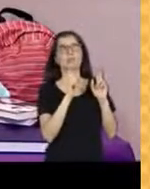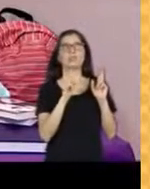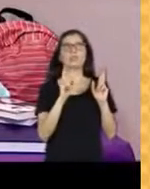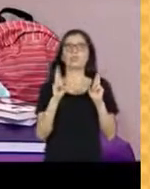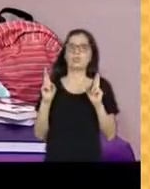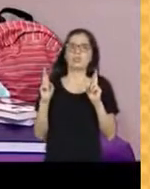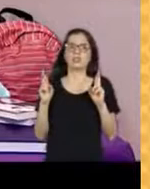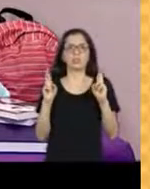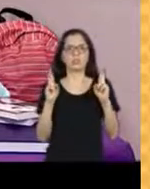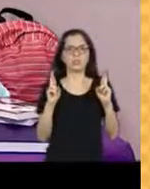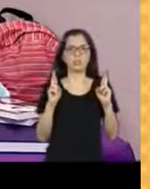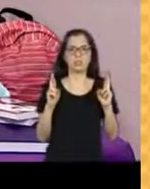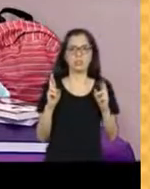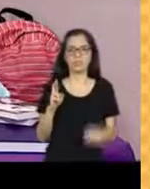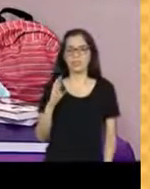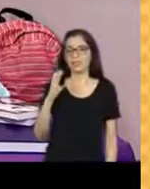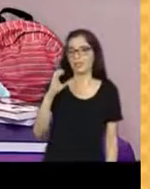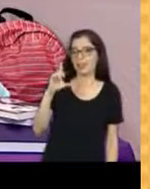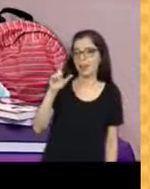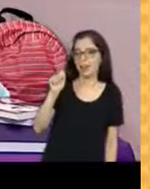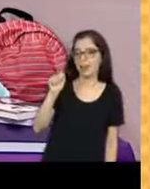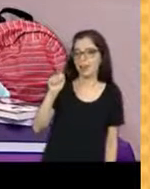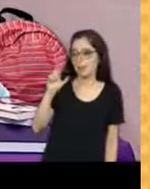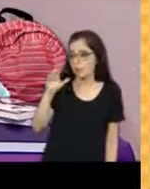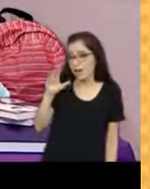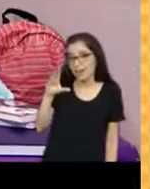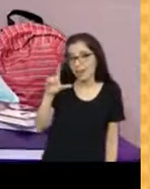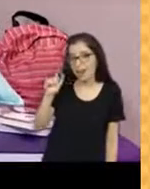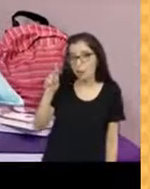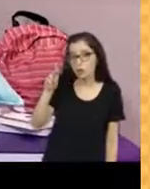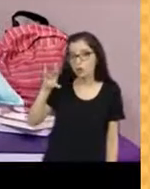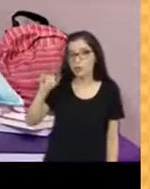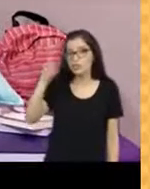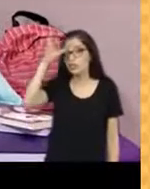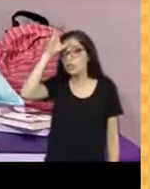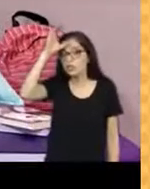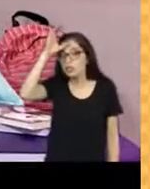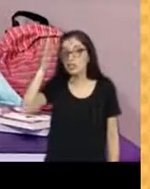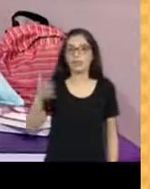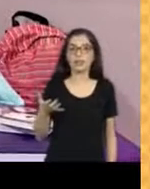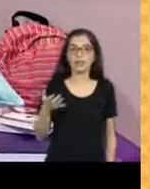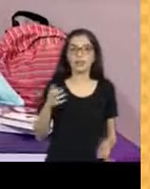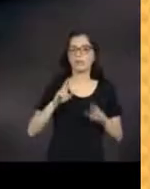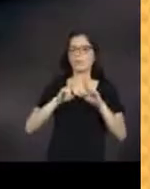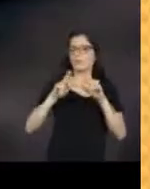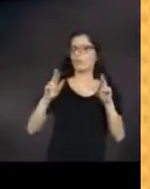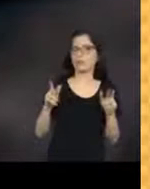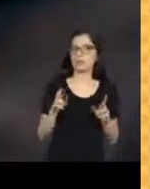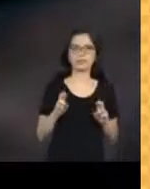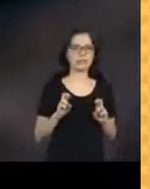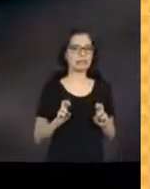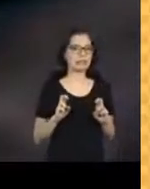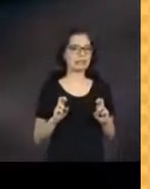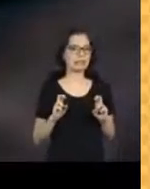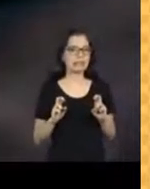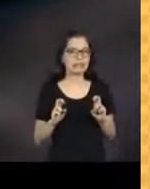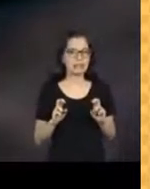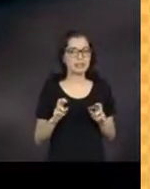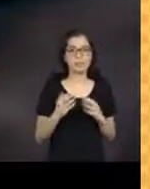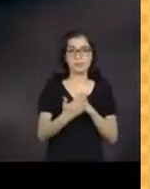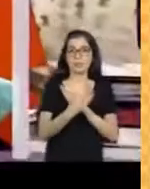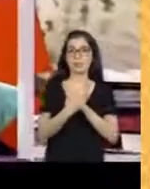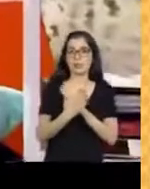Tomara! A lista de contatos da tia Cláudia é preciosa. Ela conhece tanta gente interessante. Alguém vai poder me